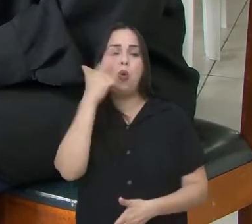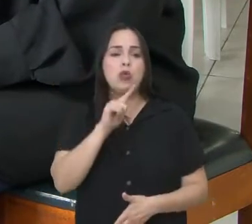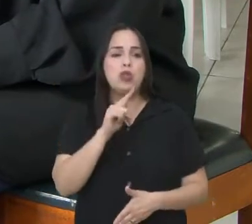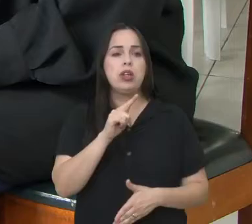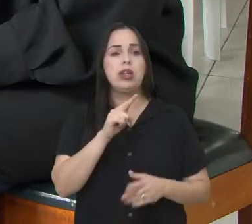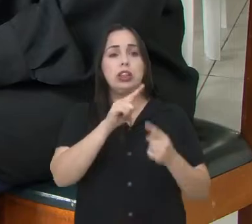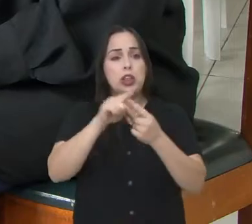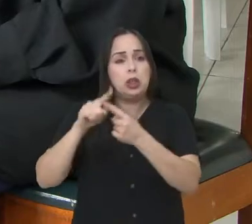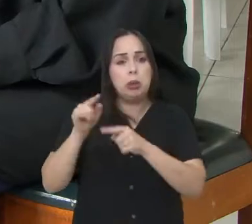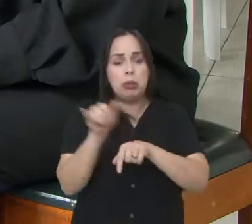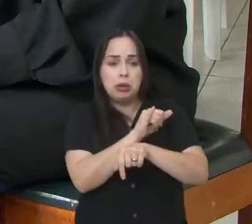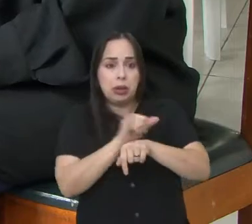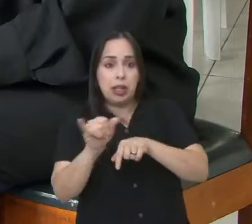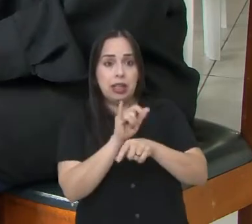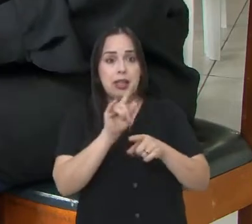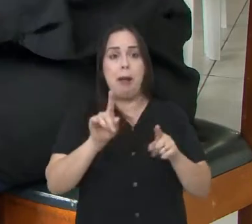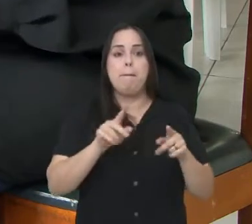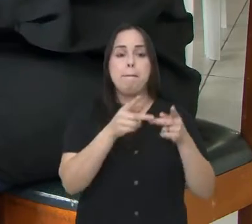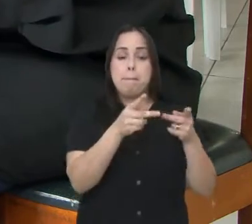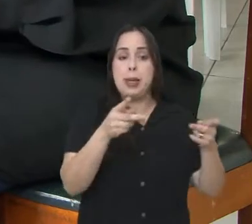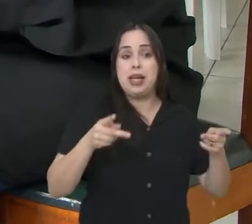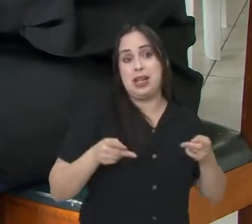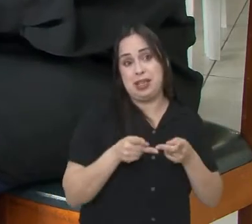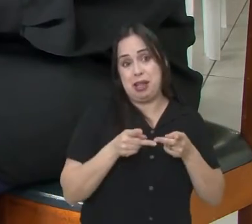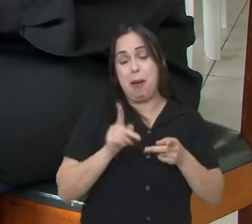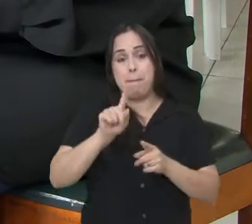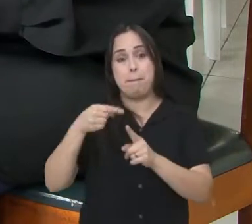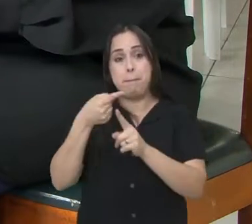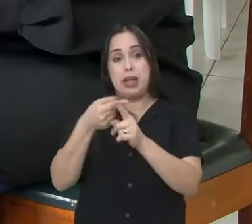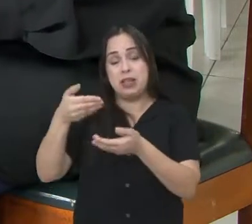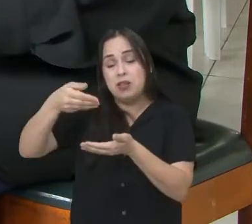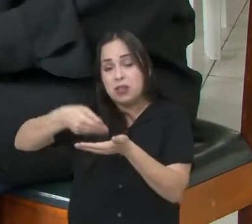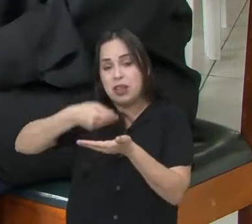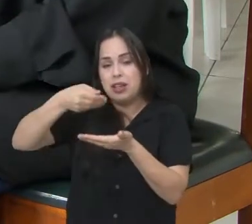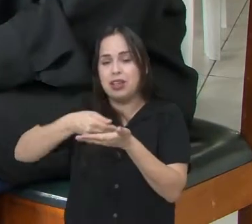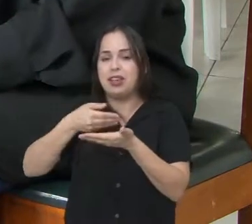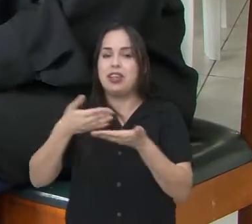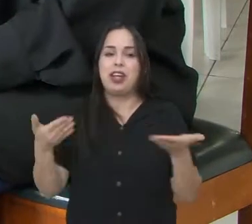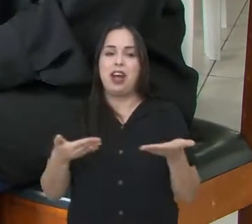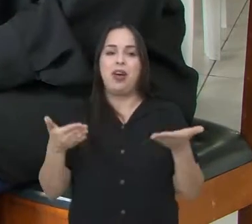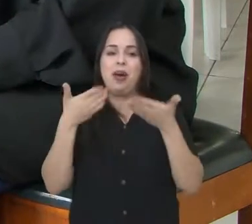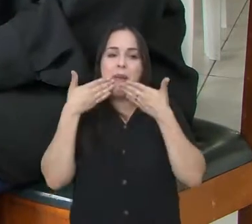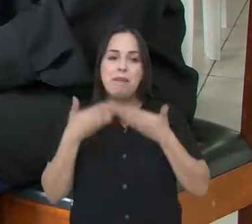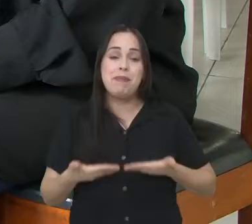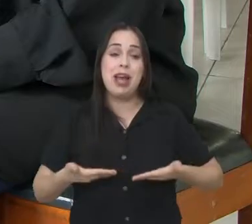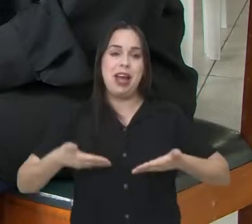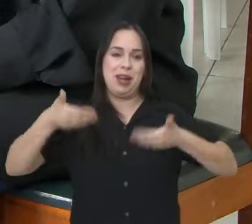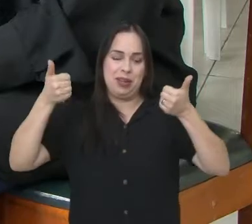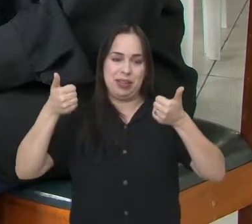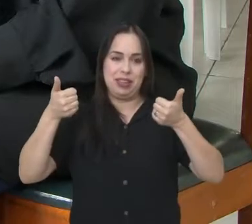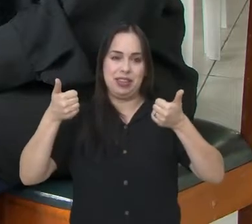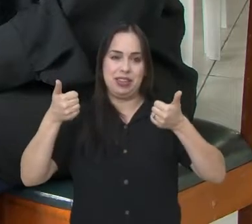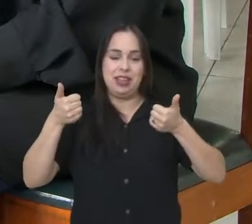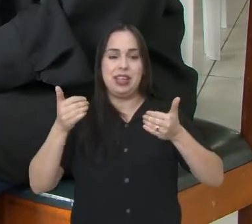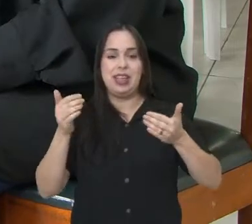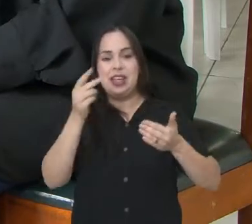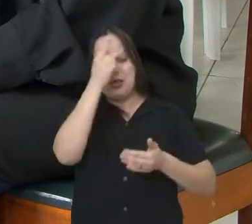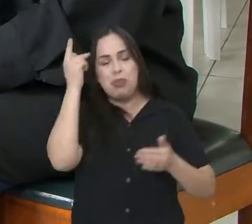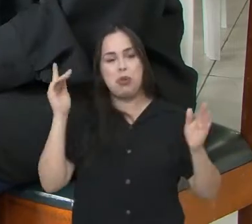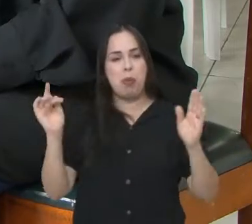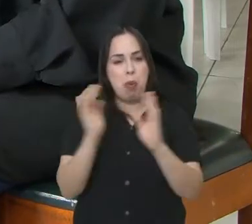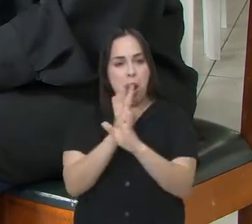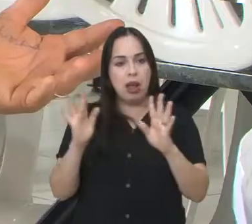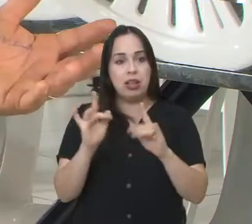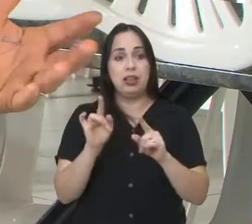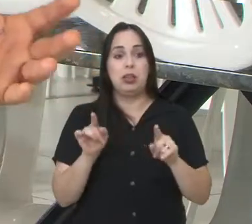diversificação, a princípio com pizza, e o que já melhorou bastante, assim, eu já consegui um movimento bem melhor, mesmo